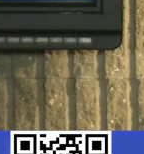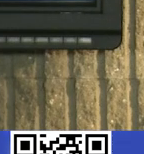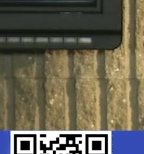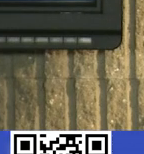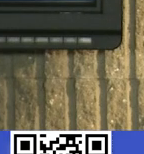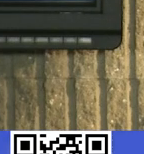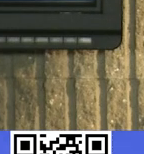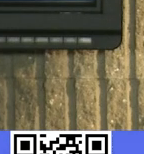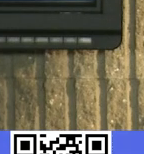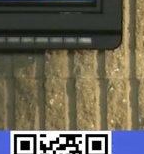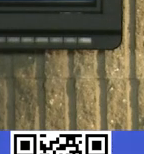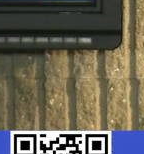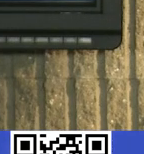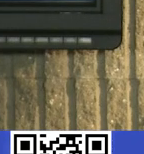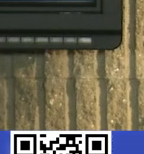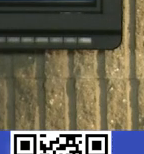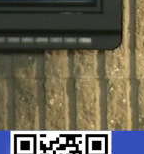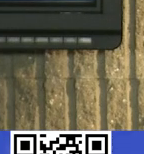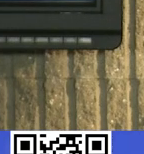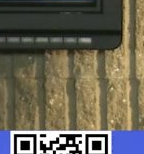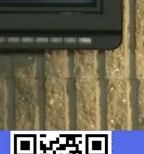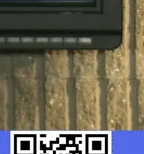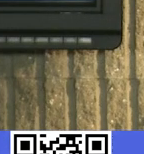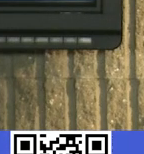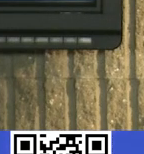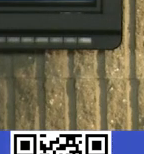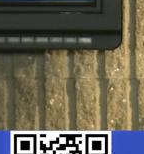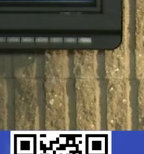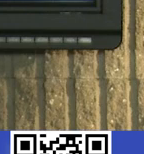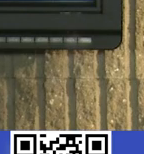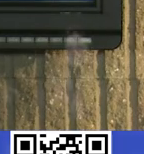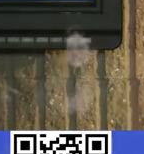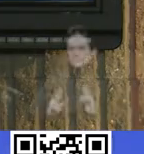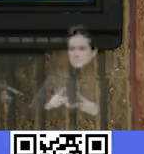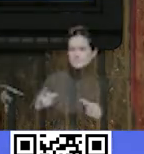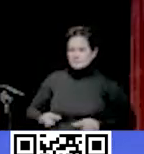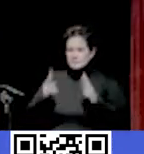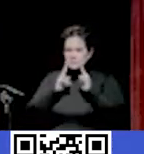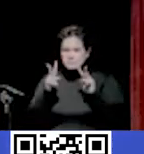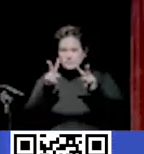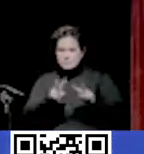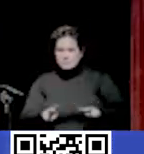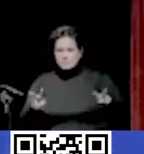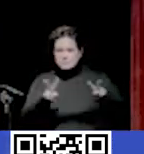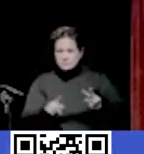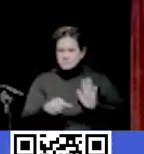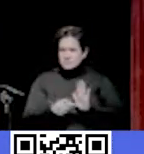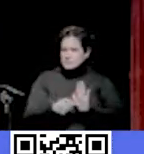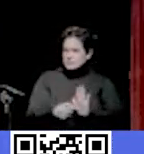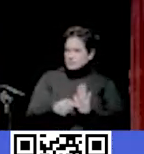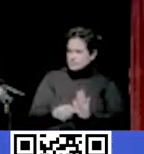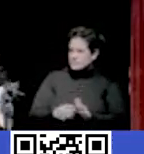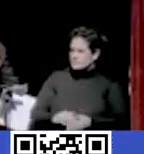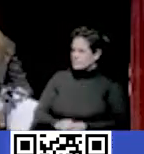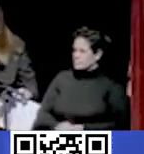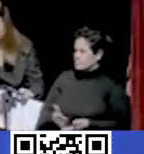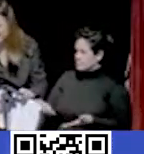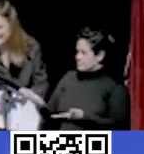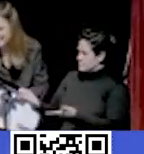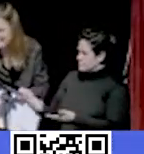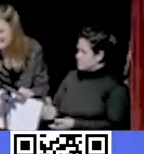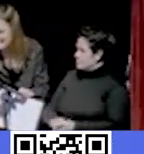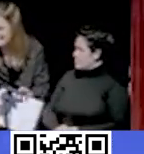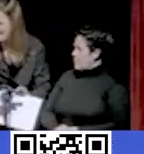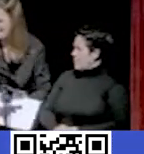Pauta, realizado na semana passada no Teatro da Reitoria. Durante a cerimônia, o ministro assinou um acordo de